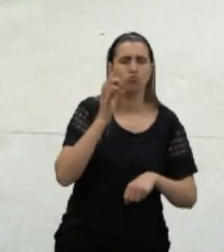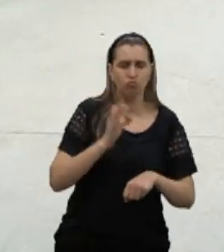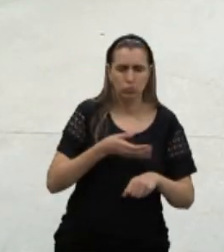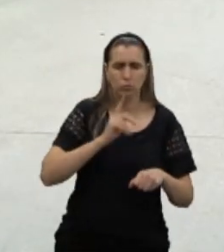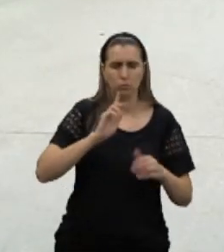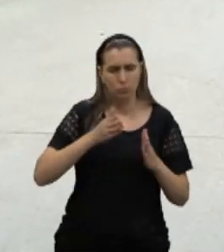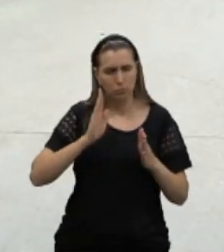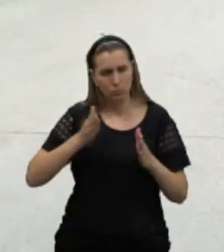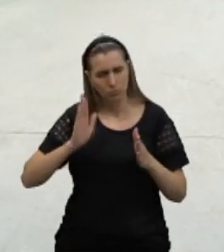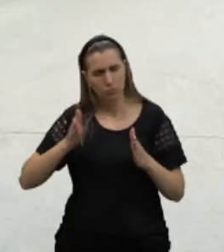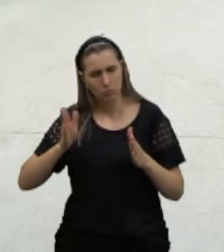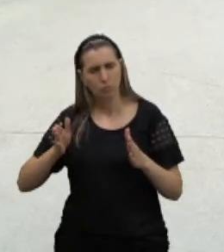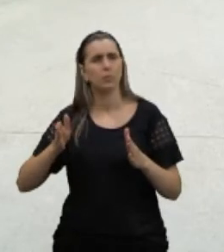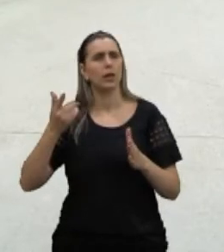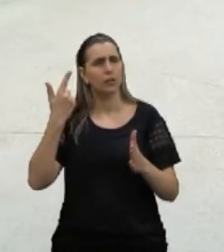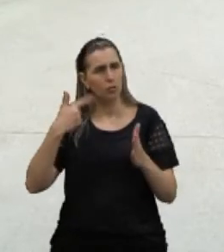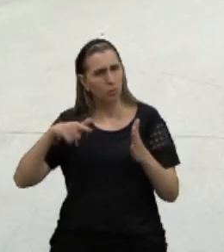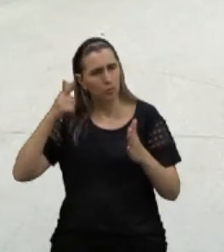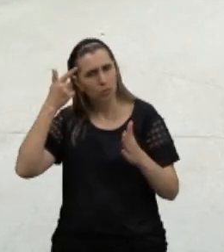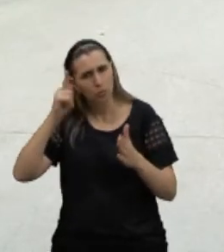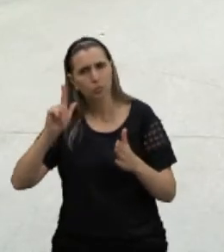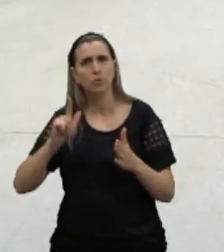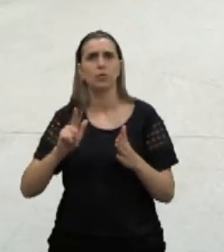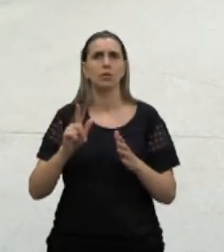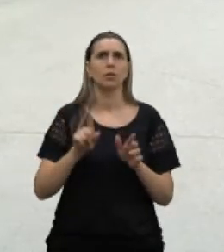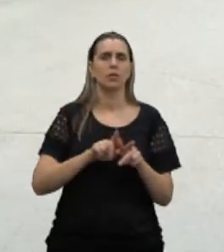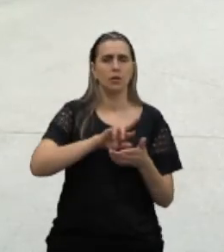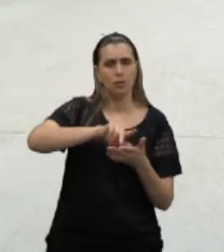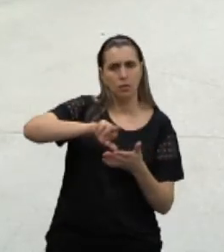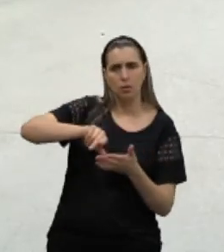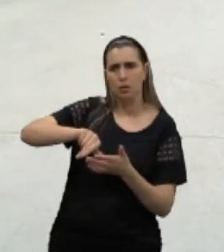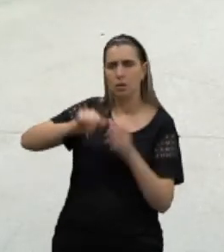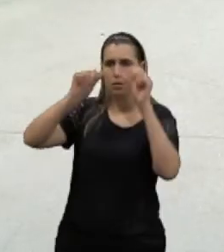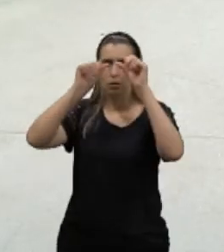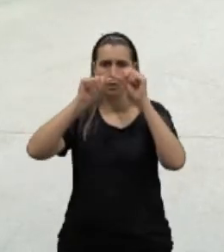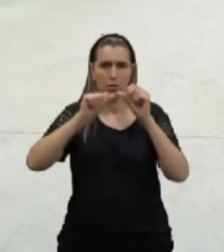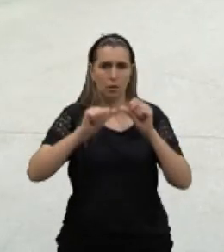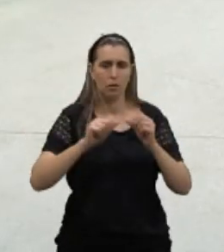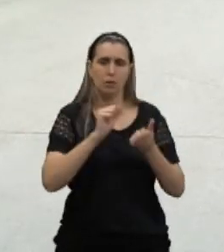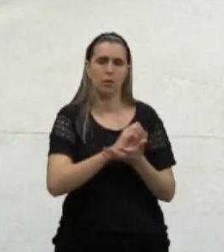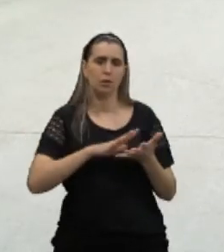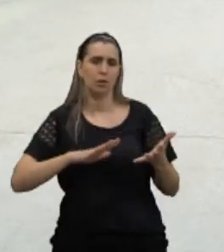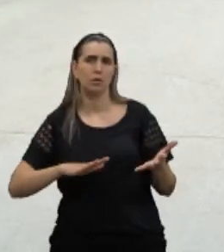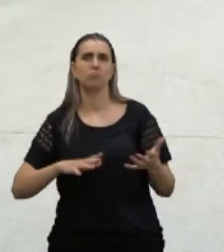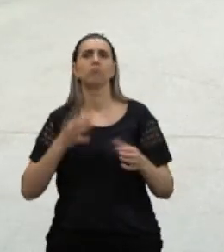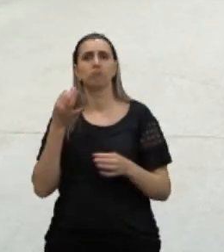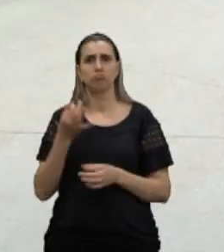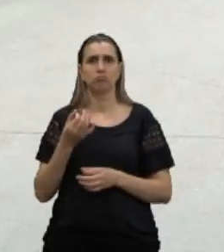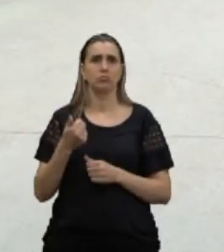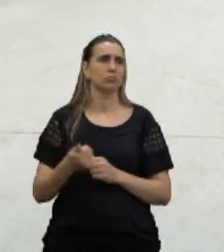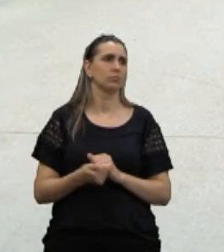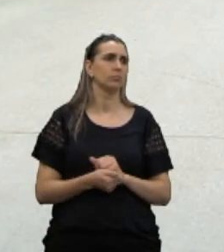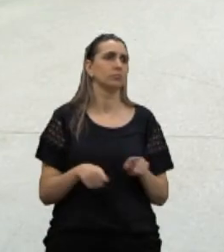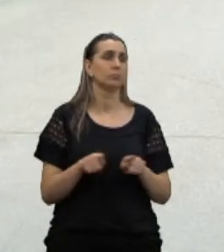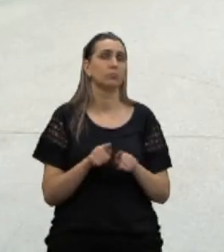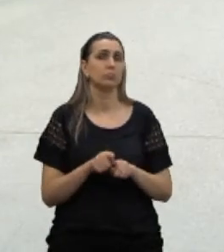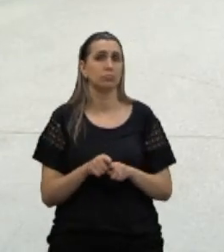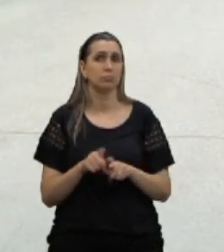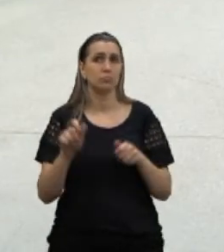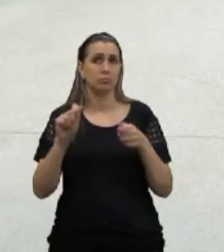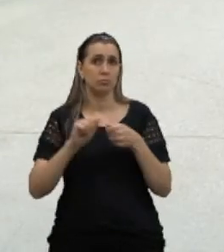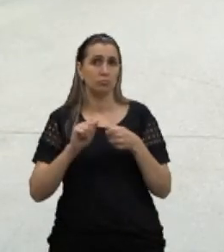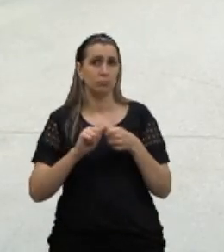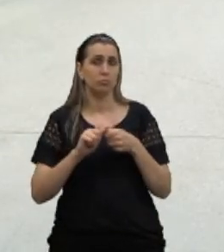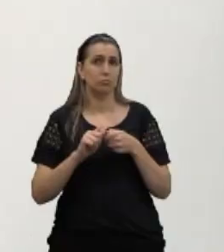Ó. Até chegar. E aí também dá para trabalhar as diferentes, né, simetrias nessa atividade, com certeza. E dá, inclusive, para